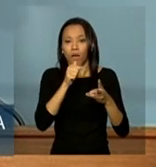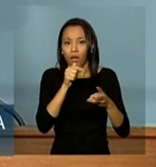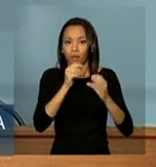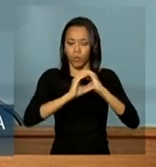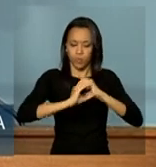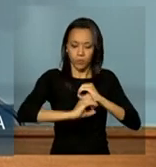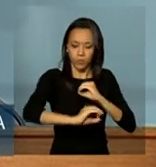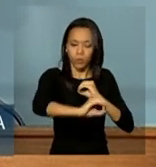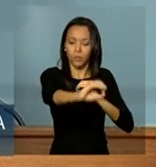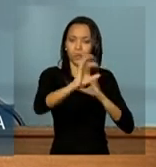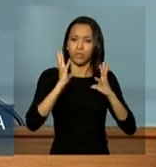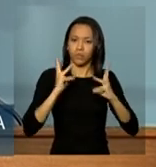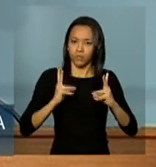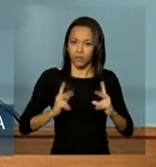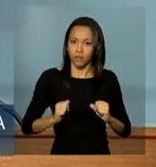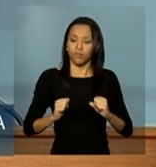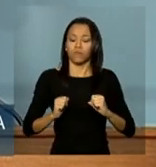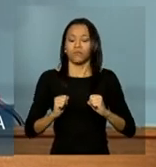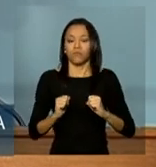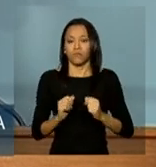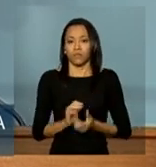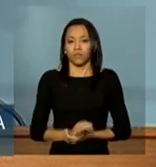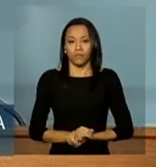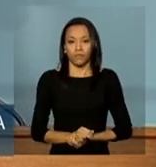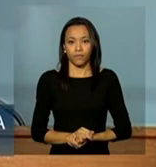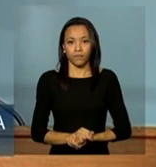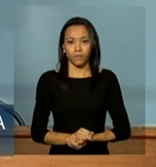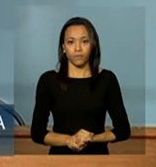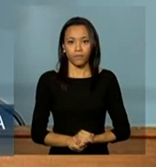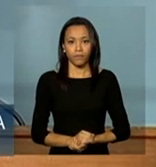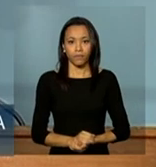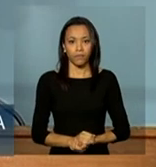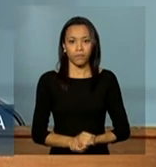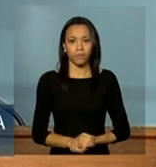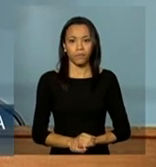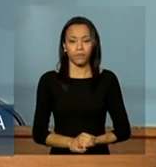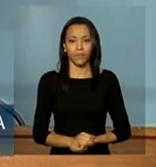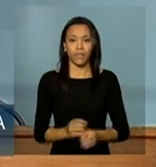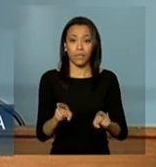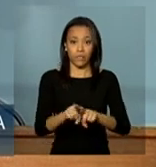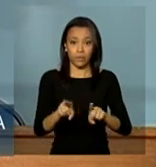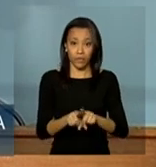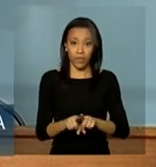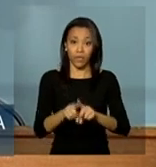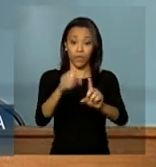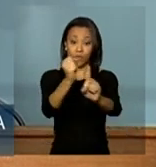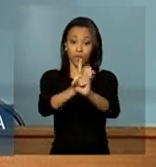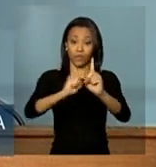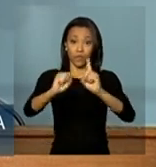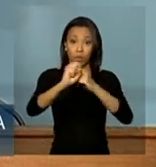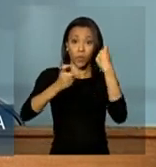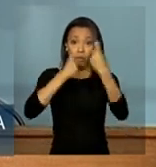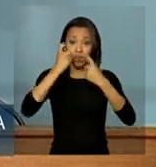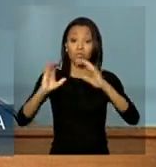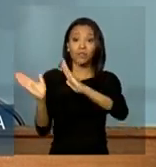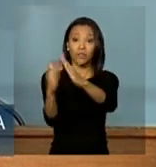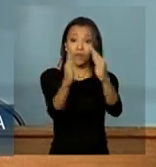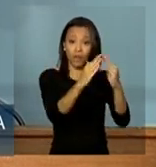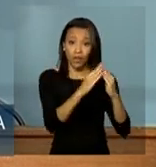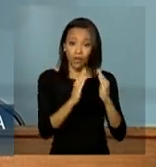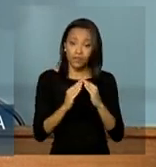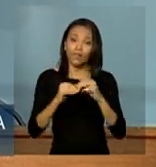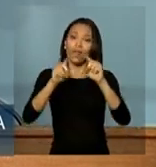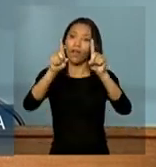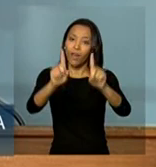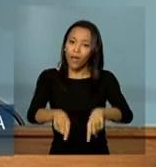esgoto tratados e a questão social da habitação, elas estão no centro